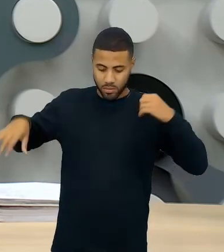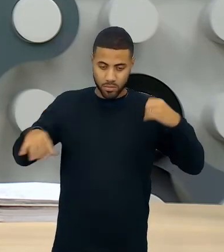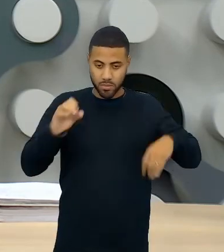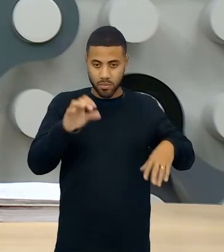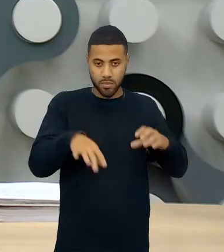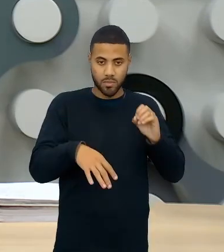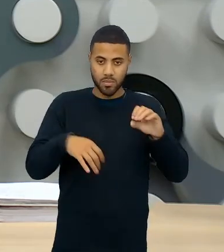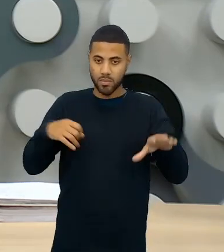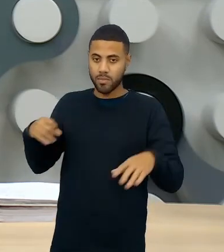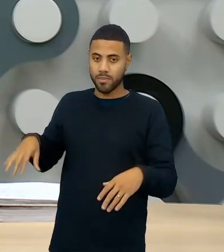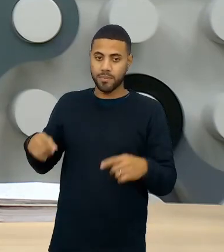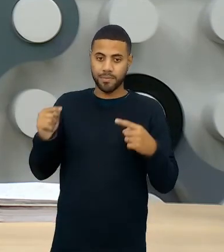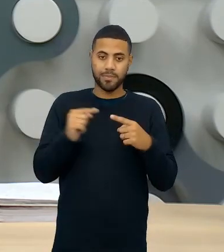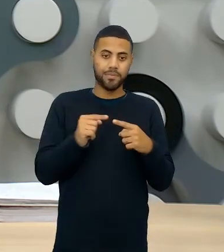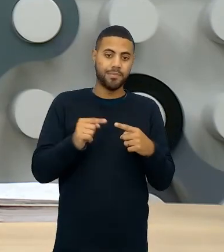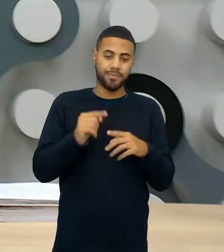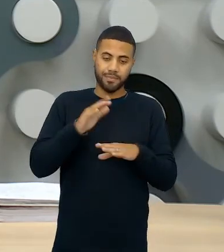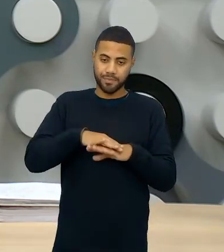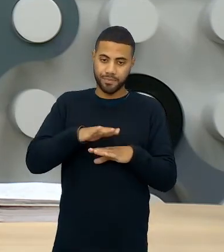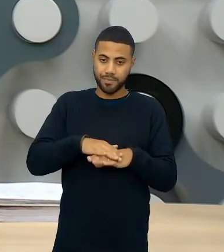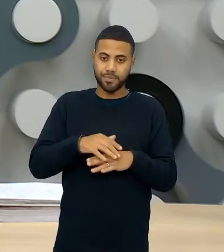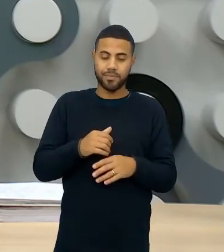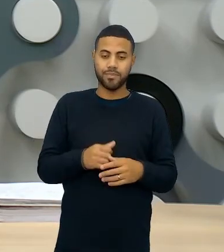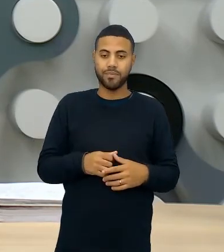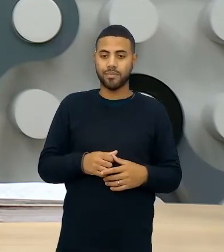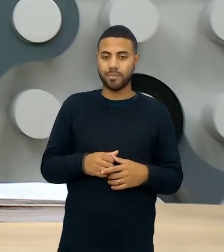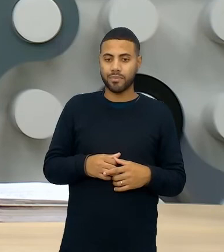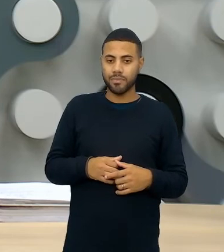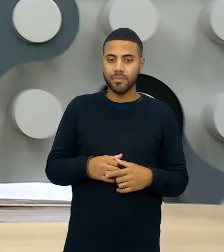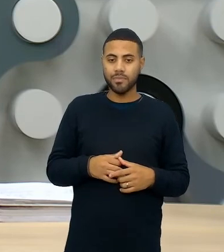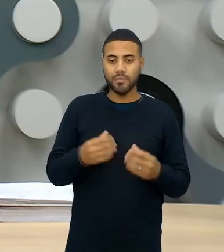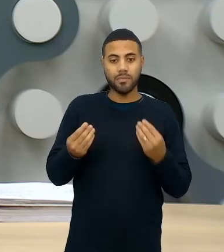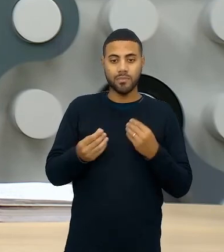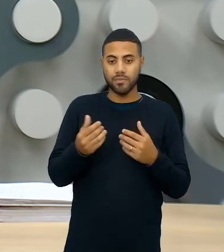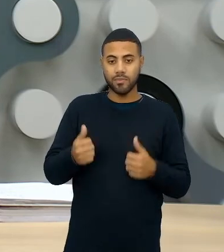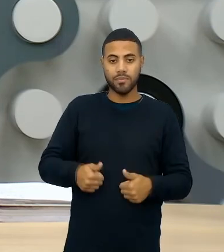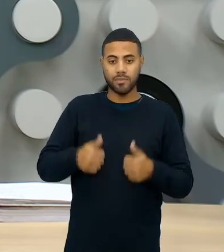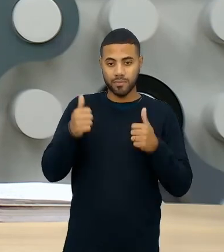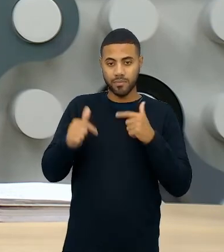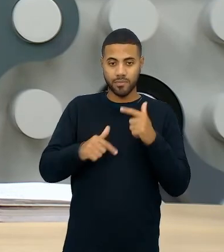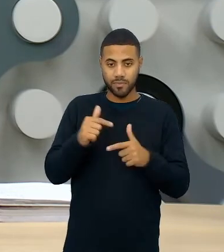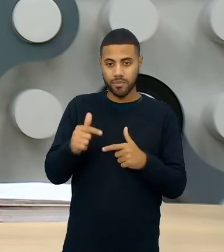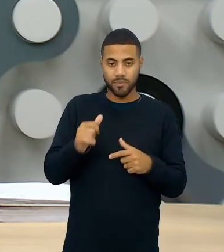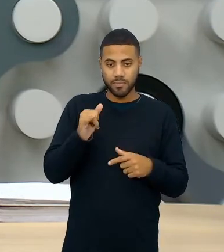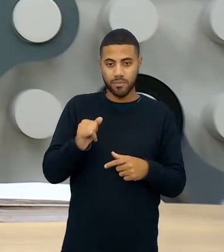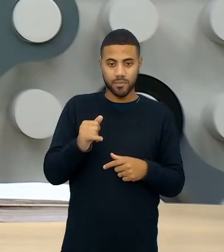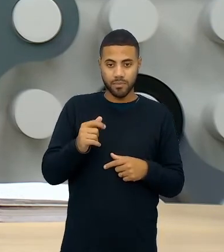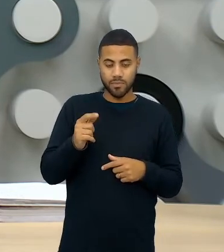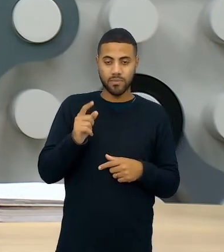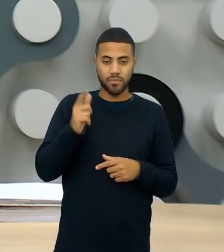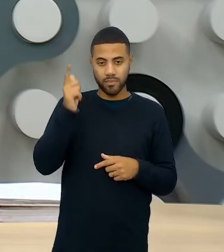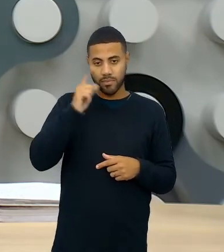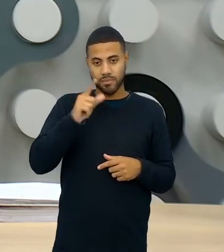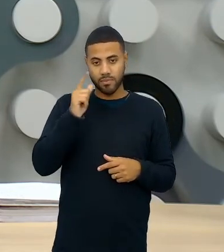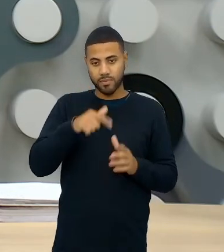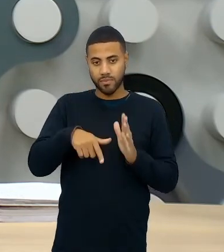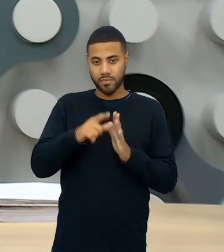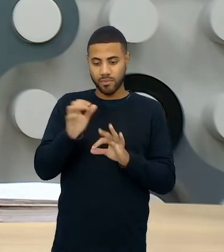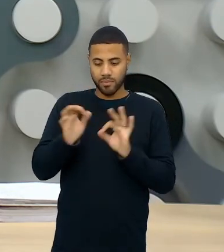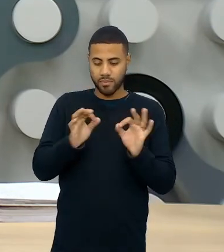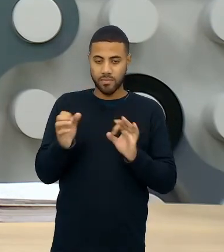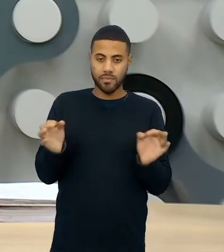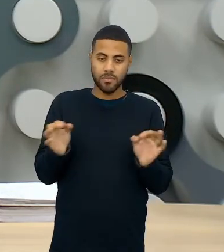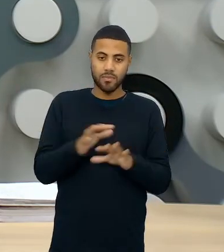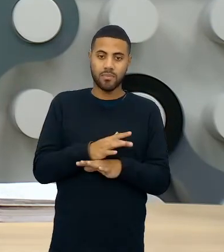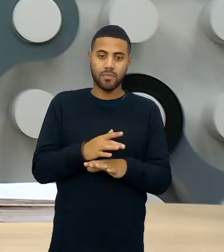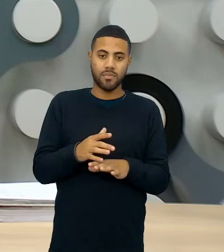de papelão, é manual. E melhora esse trabalho, reduz o custo se você já deixar higienizado. Não precisa lavar